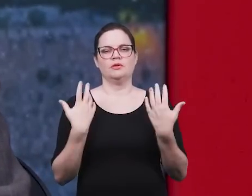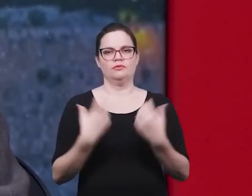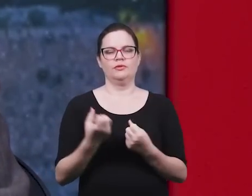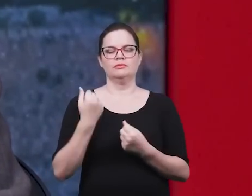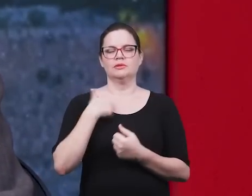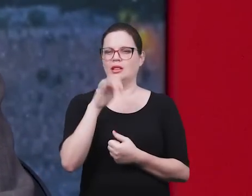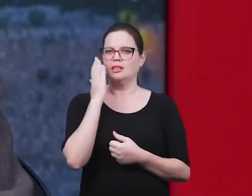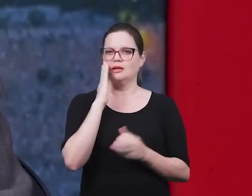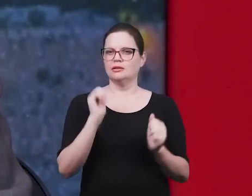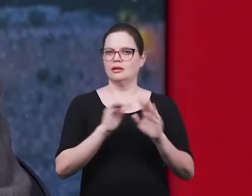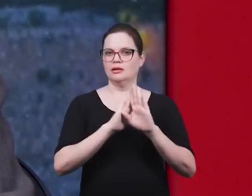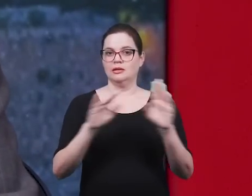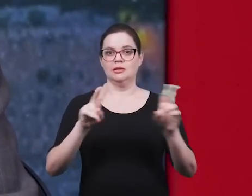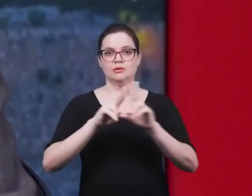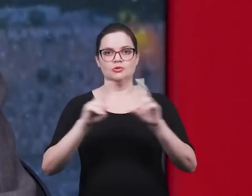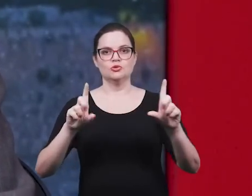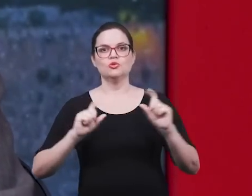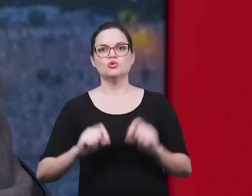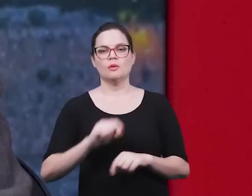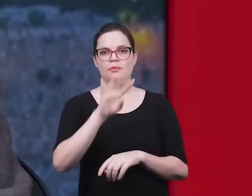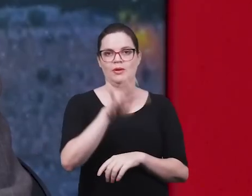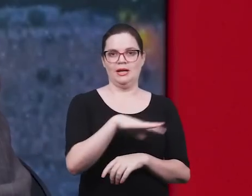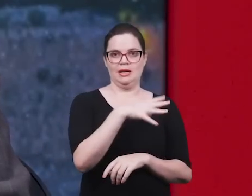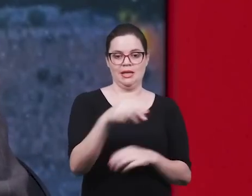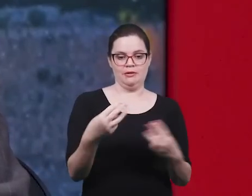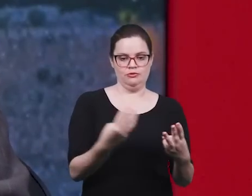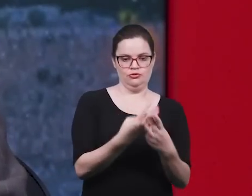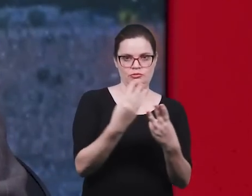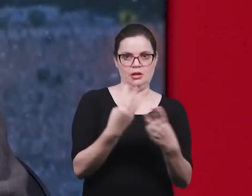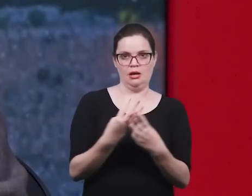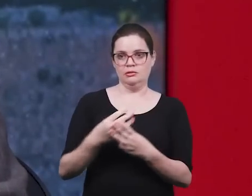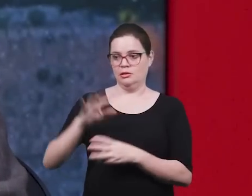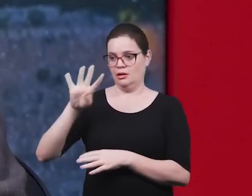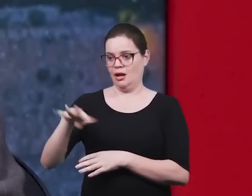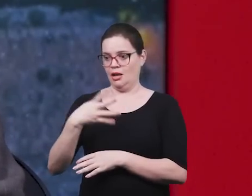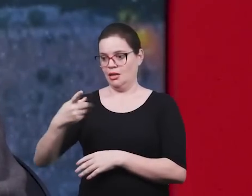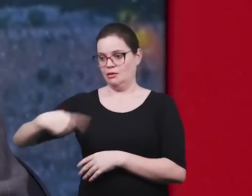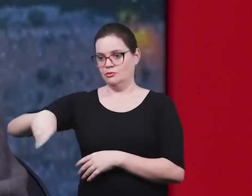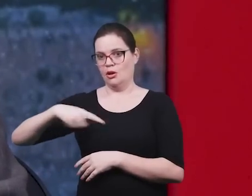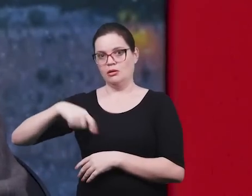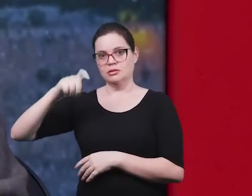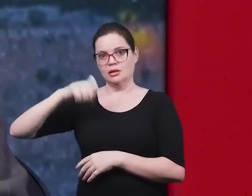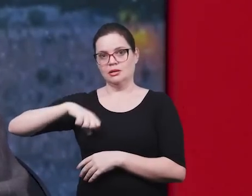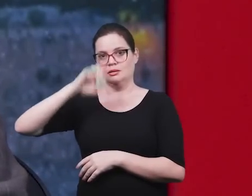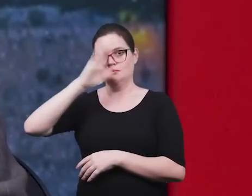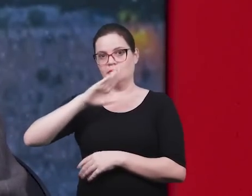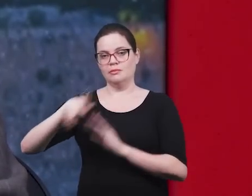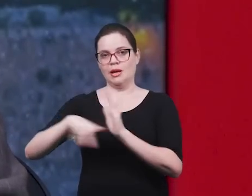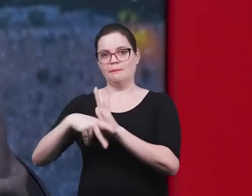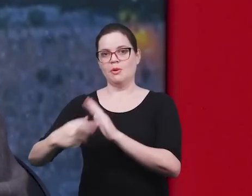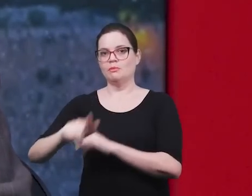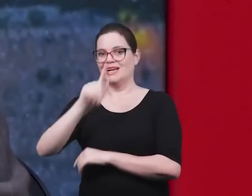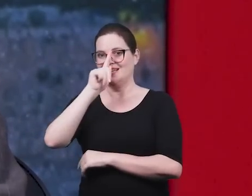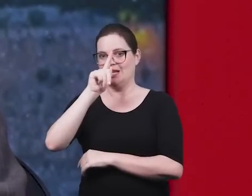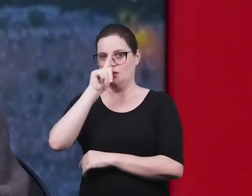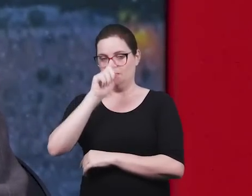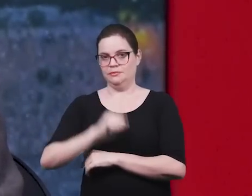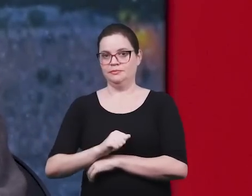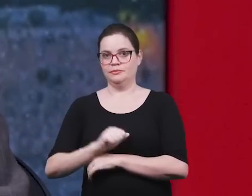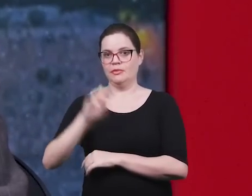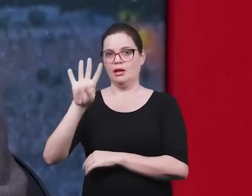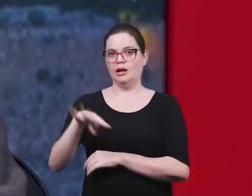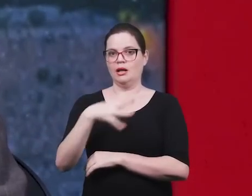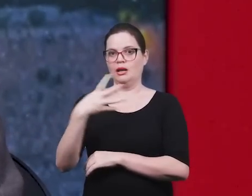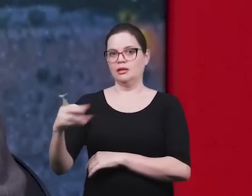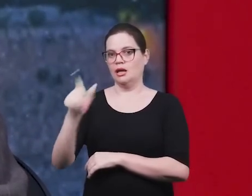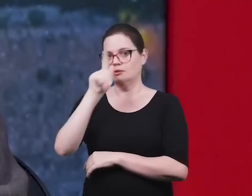entendermos as diferenças entre o calendário judaico e o nosso calendário, que é o calendário gregoriano. O calendário gregoriano